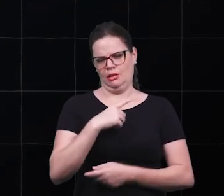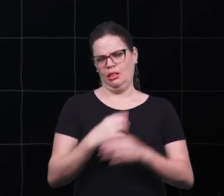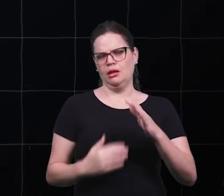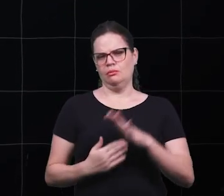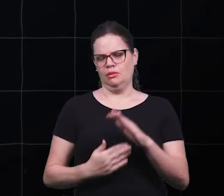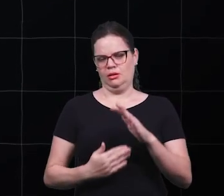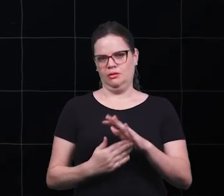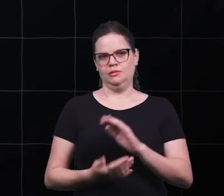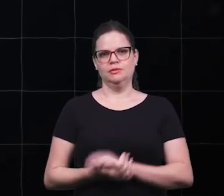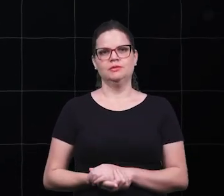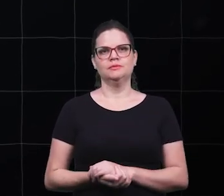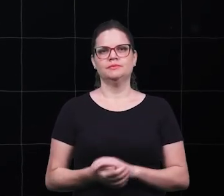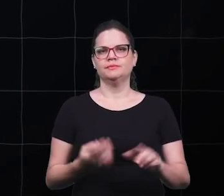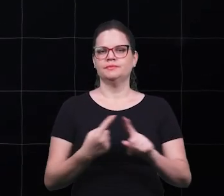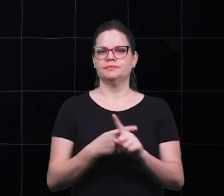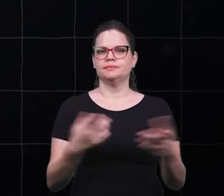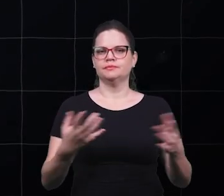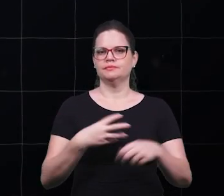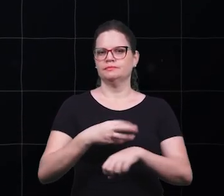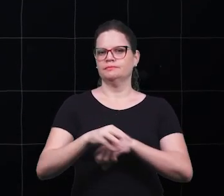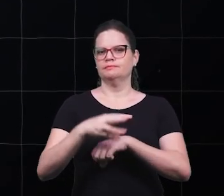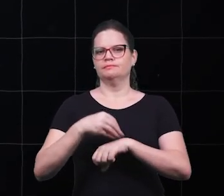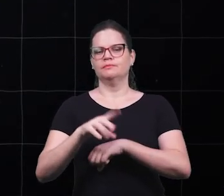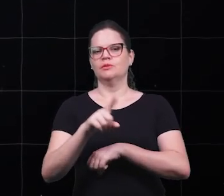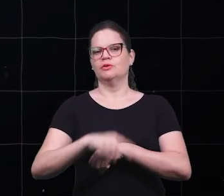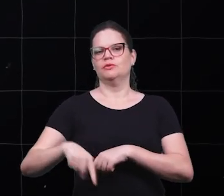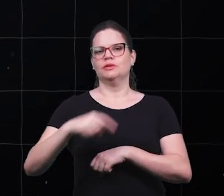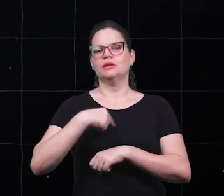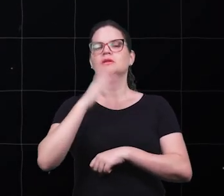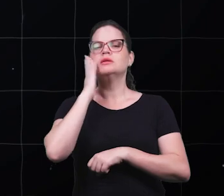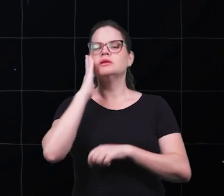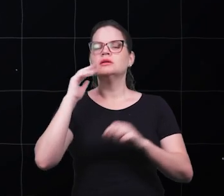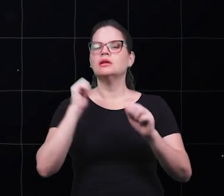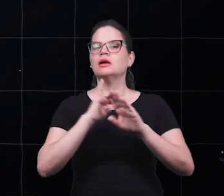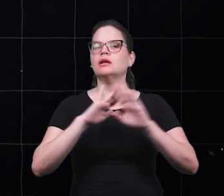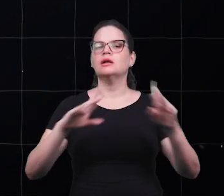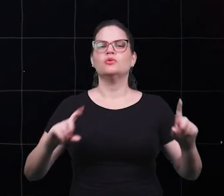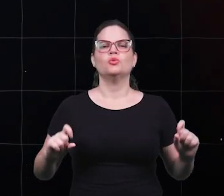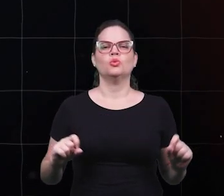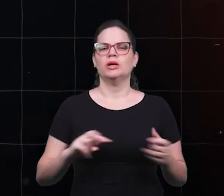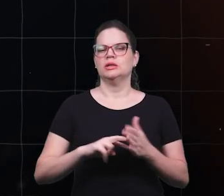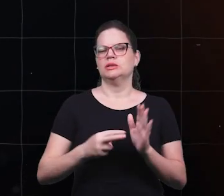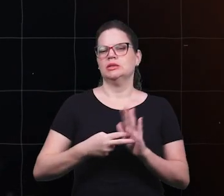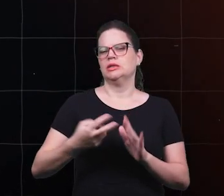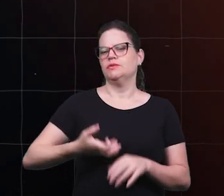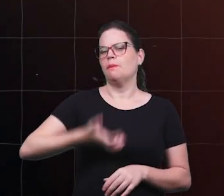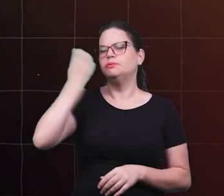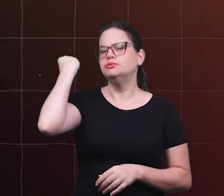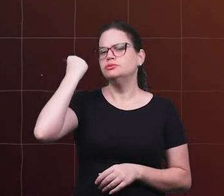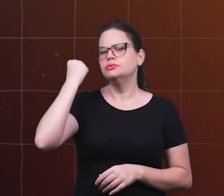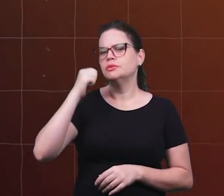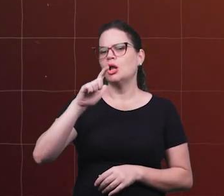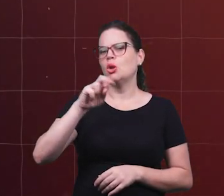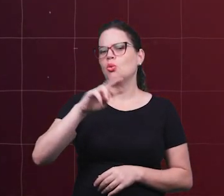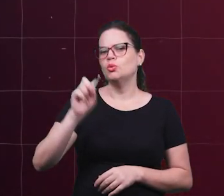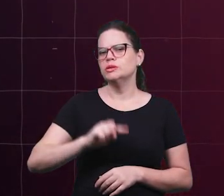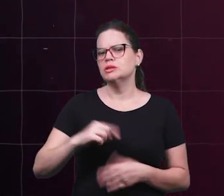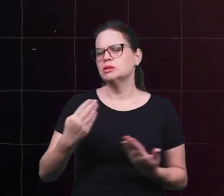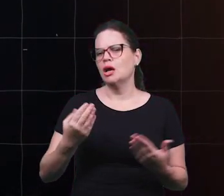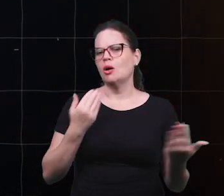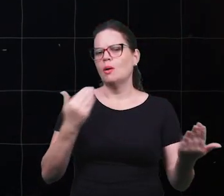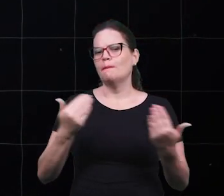E eu quero contribuir aqui dando uma ideia do que poderia ser a velocidade do